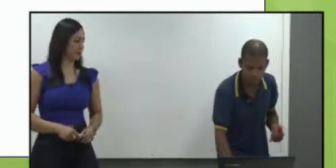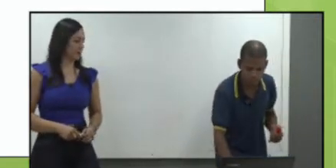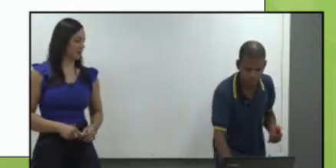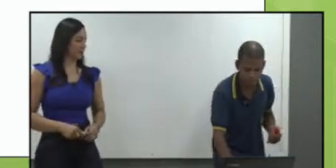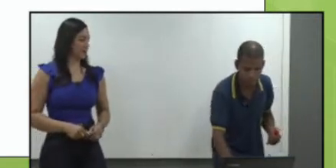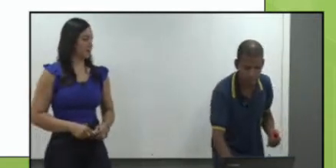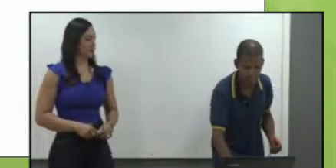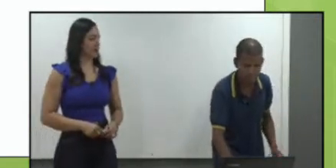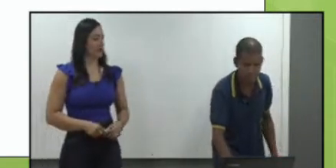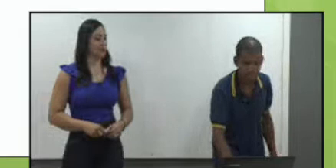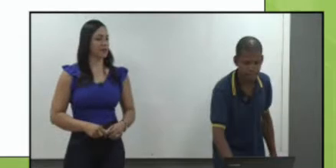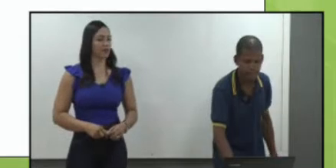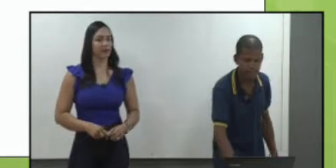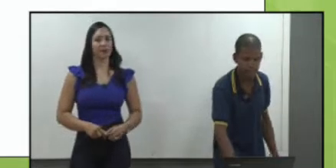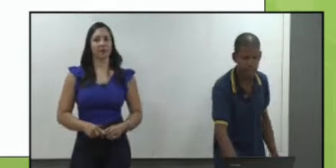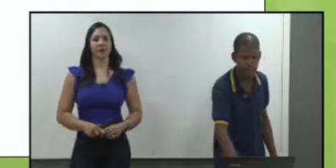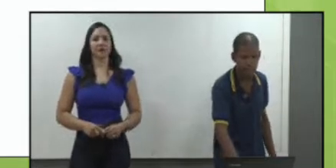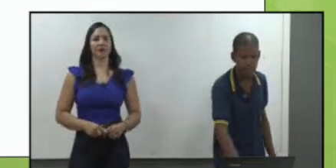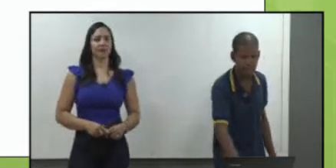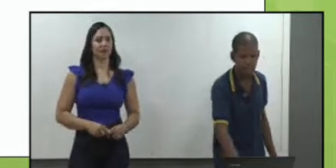lá.